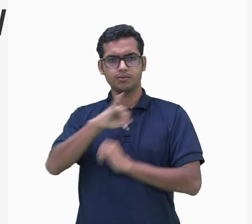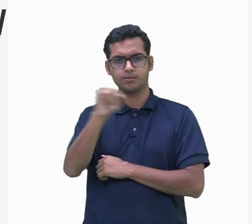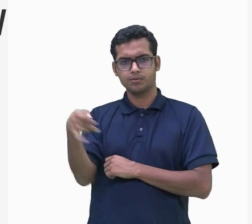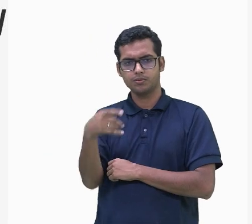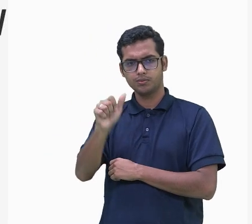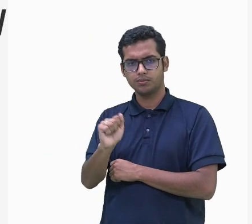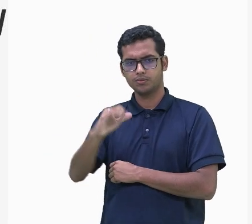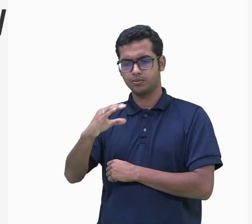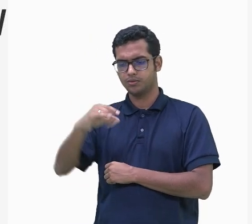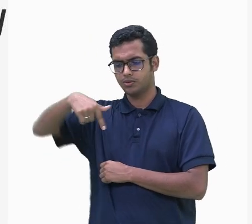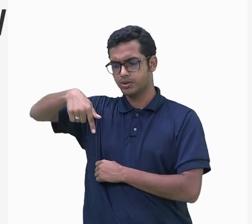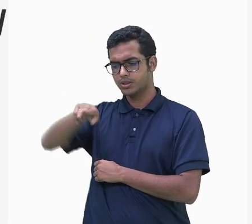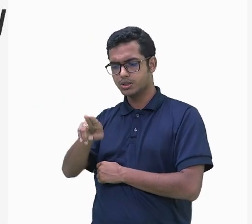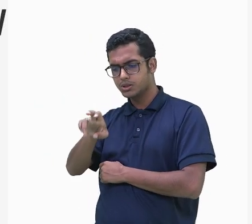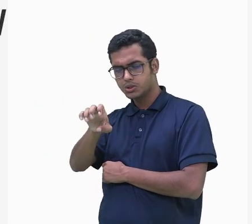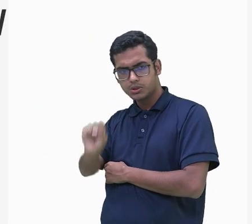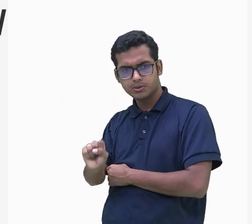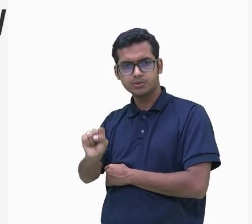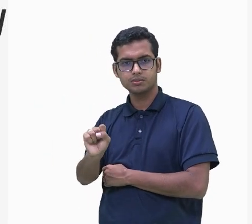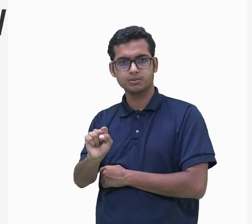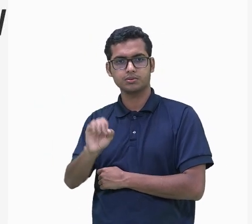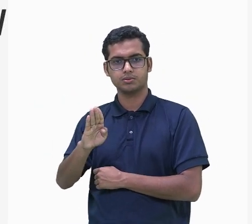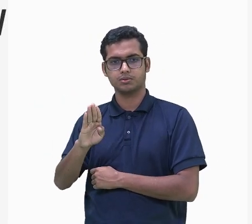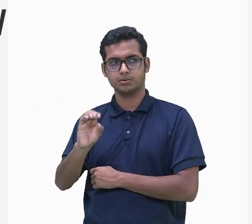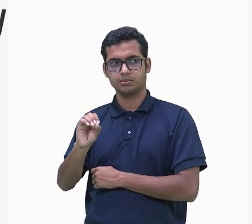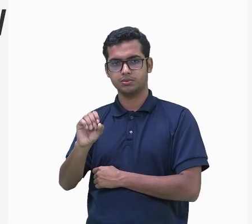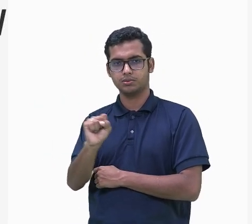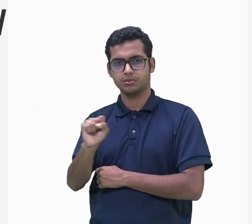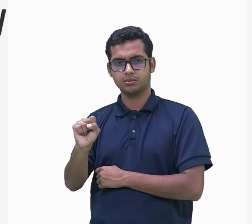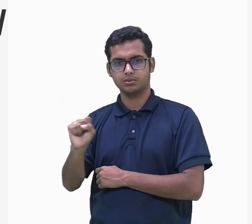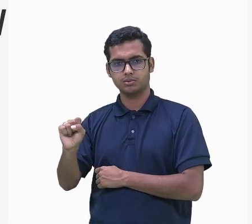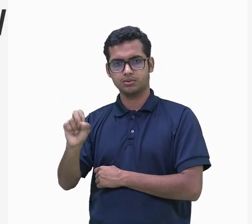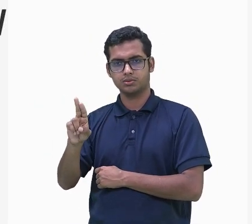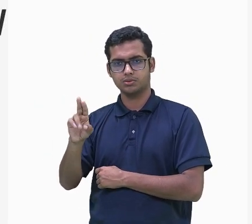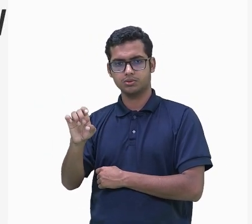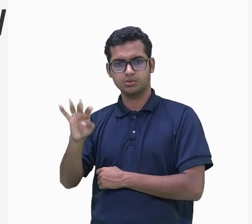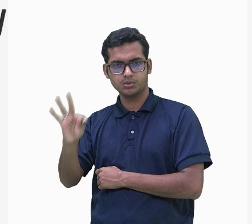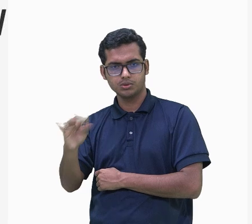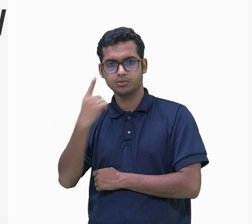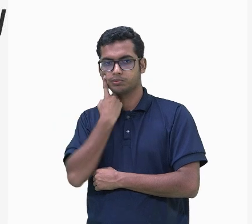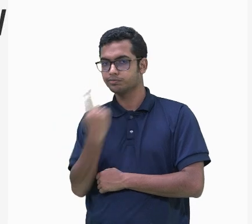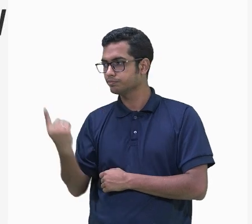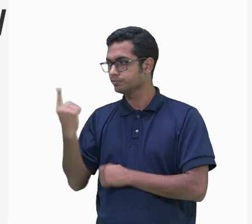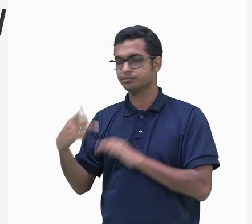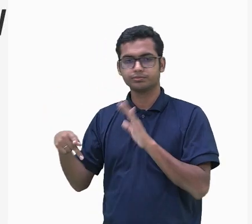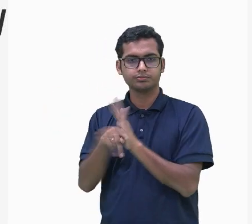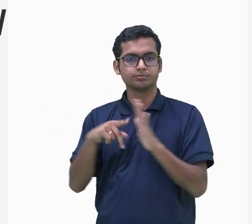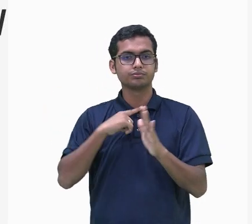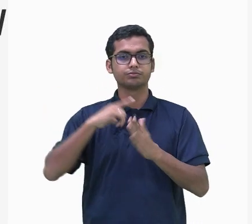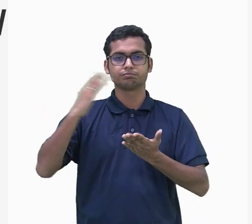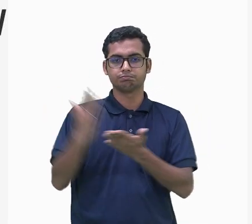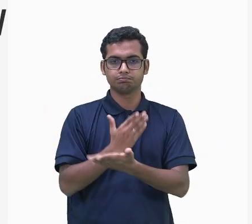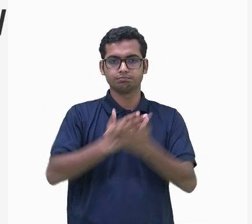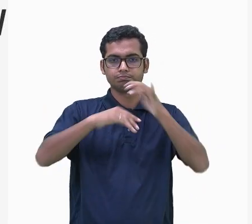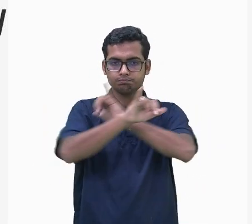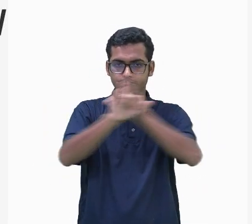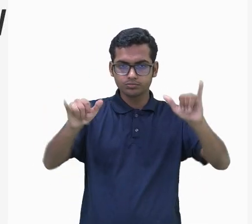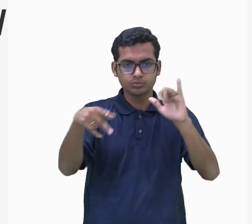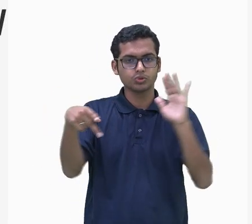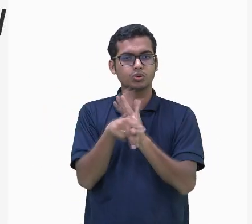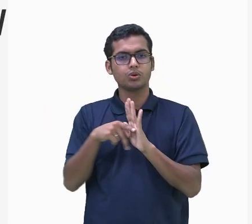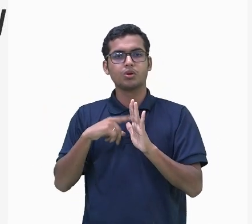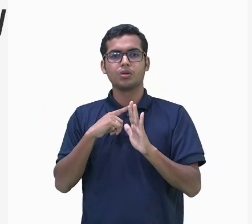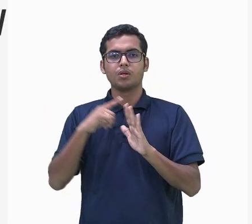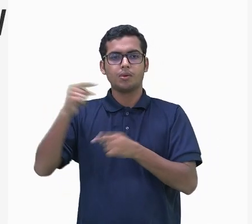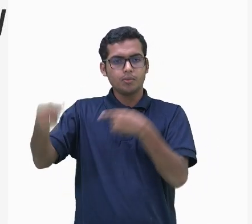mais de um século depois de Bodin, foi publicada a obra póstuma A Política tirada da Sagrada Escritura, que foi publicada